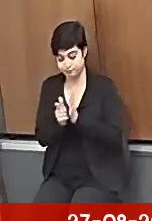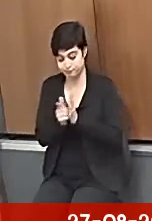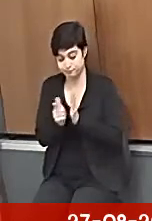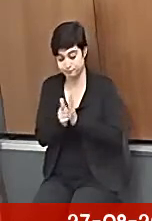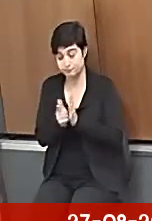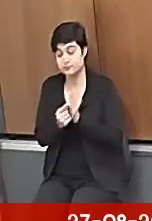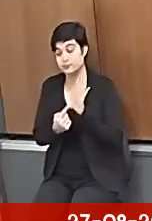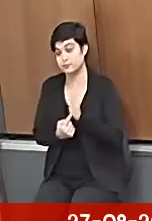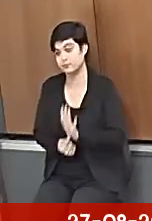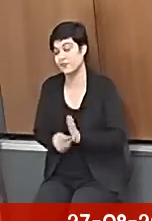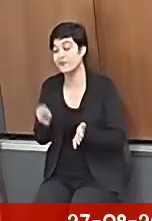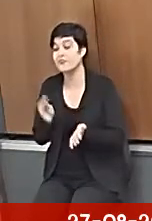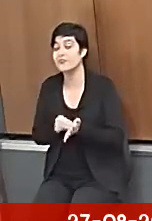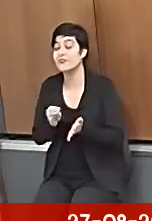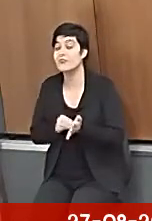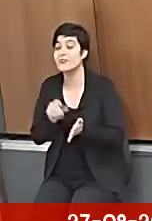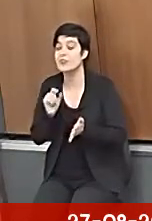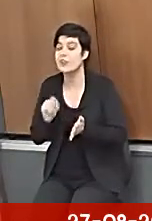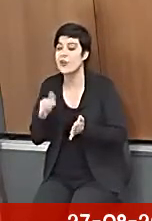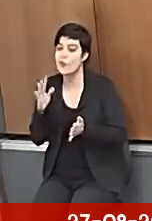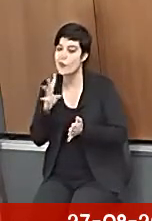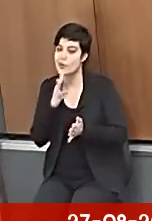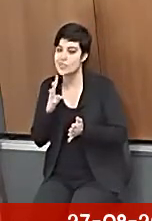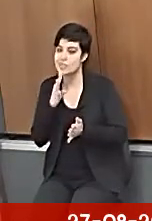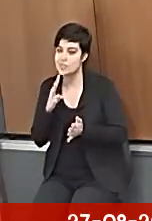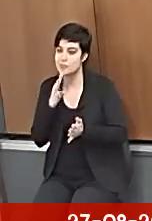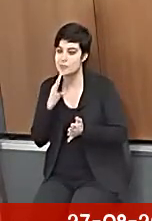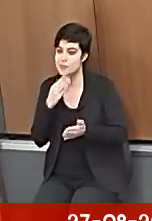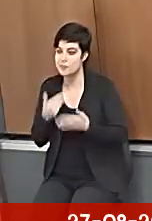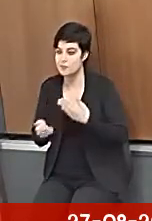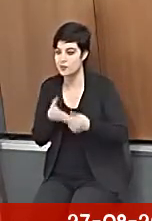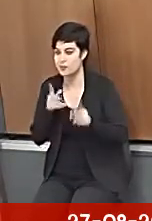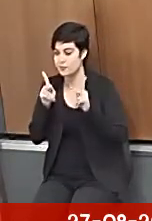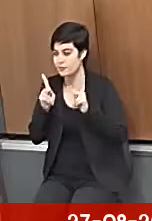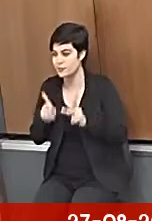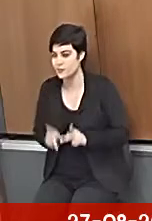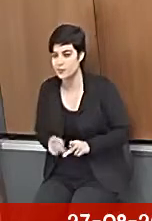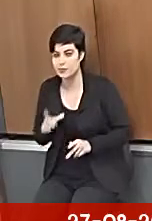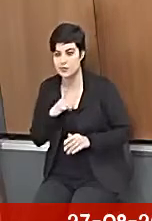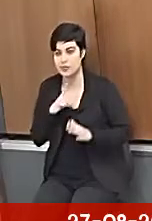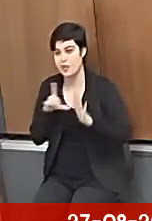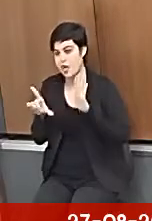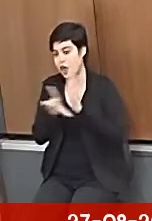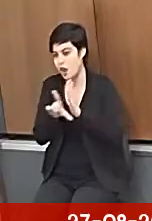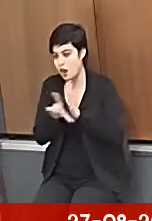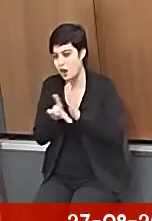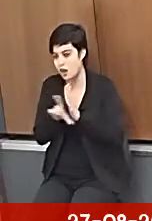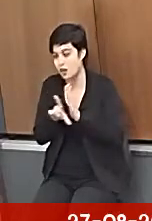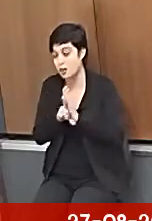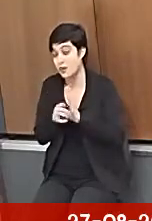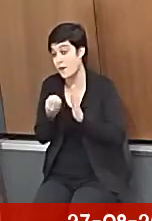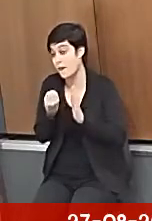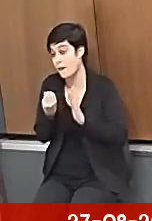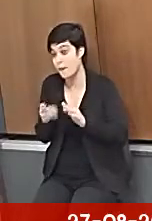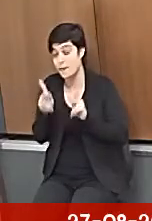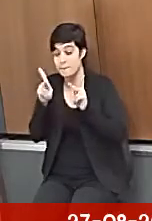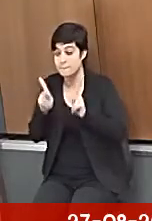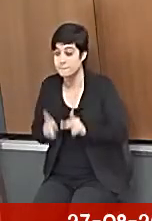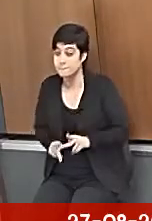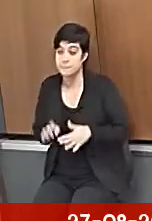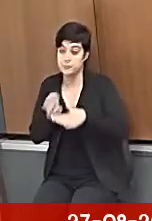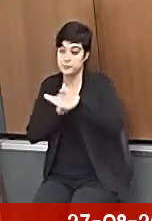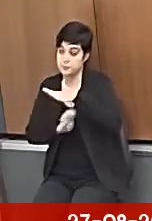que falta é desconhecimento geral seja do aplicador da norma e e principalmente das empresas